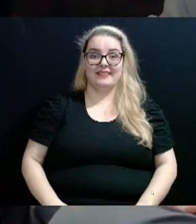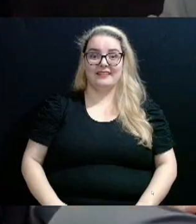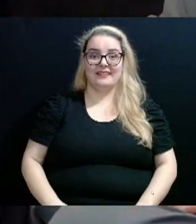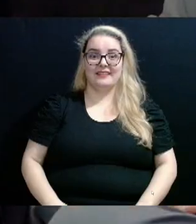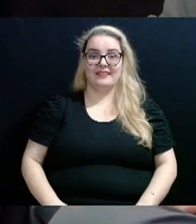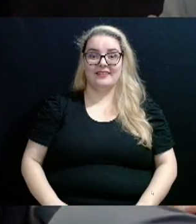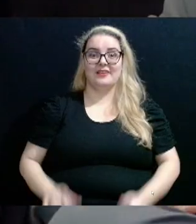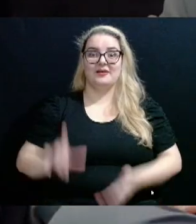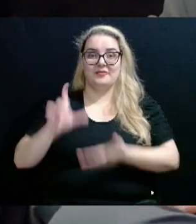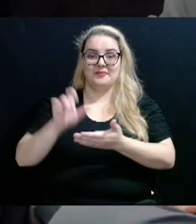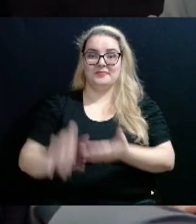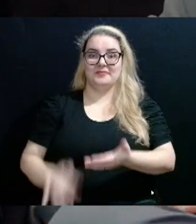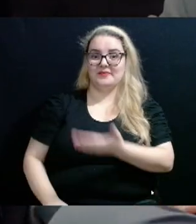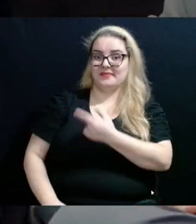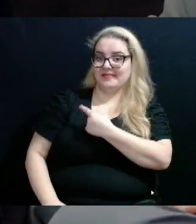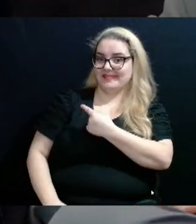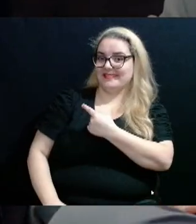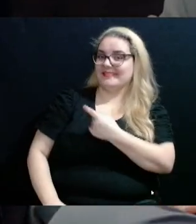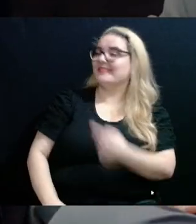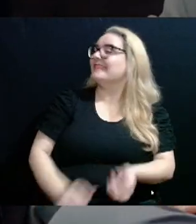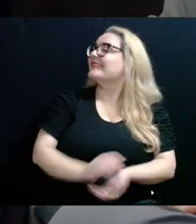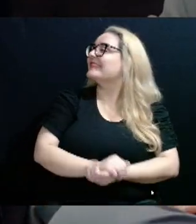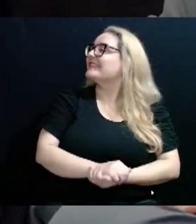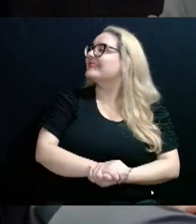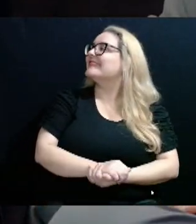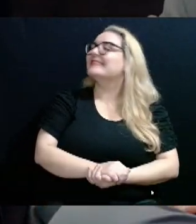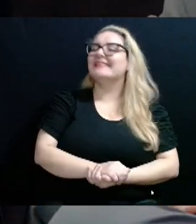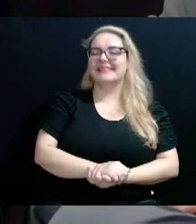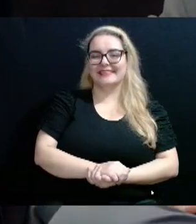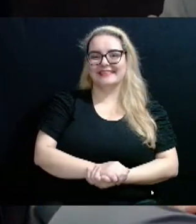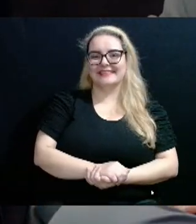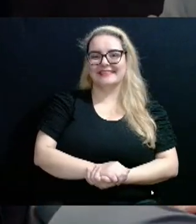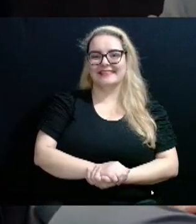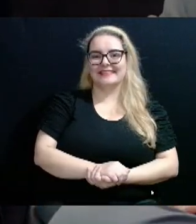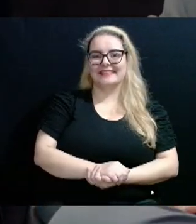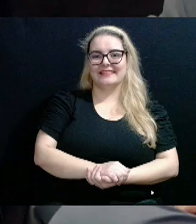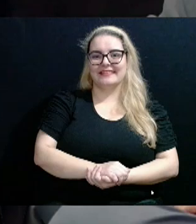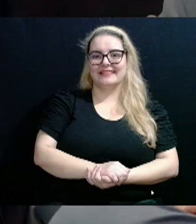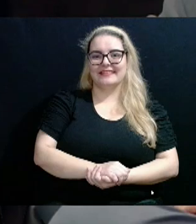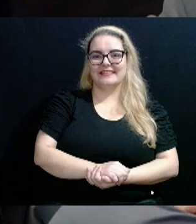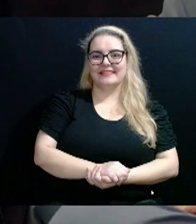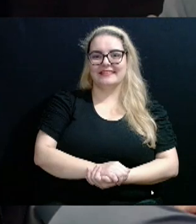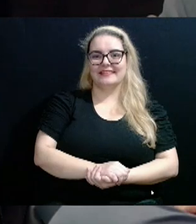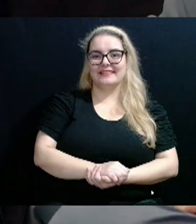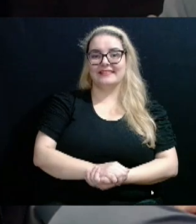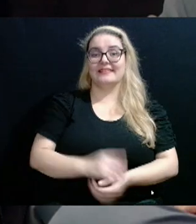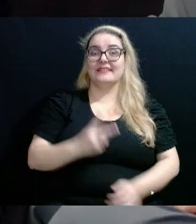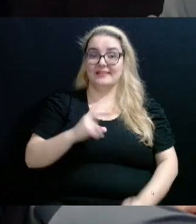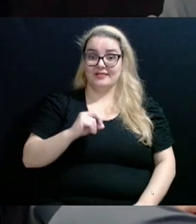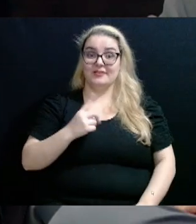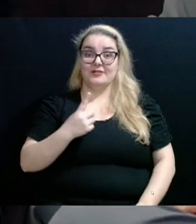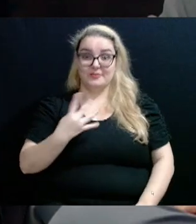lá. Aí, isso. Eu consegui trazer o álbum de 2014, que foi aqui no Brasil,